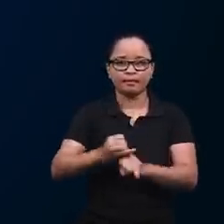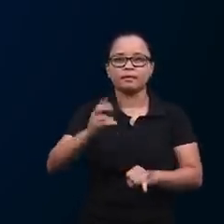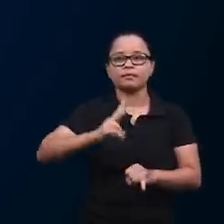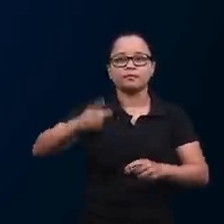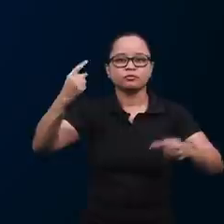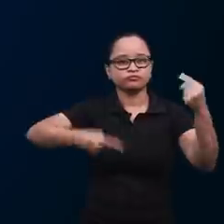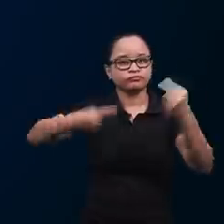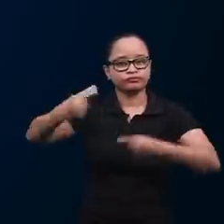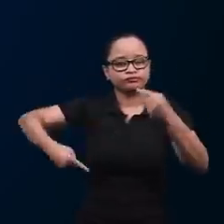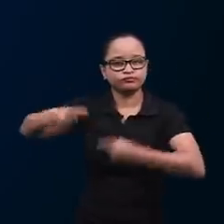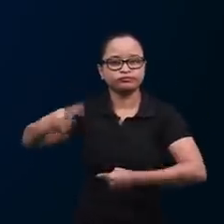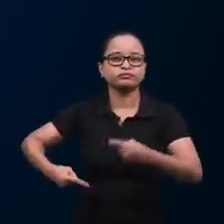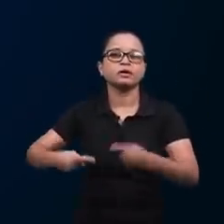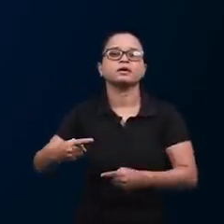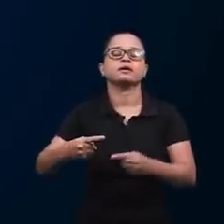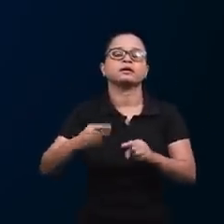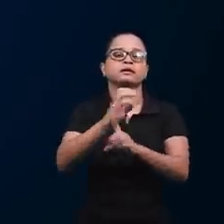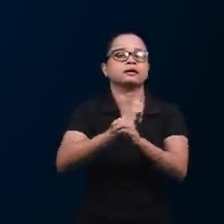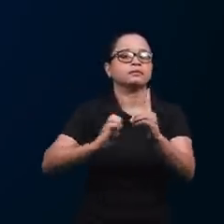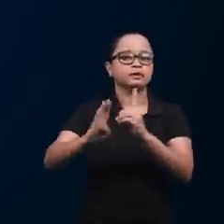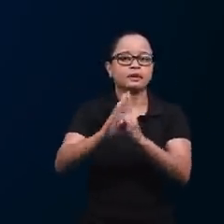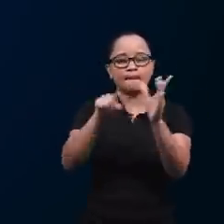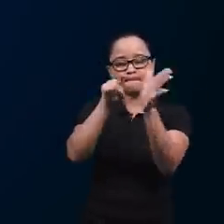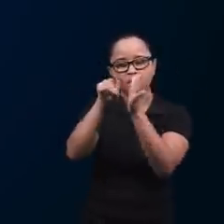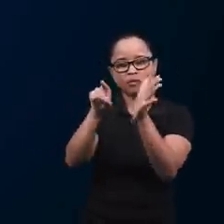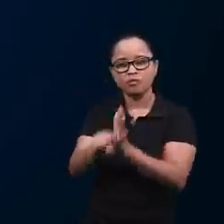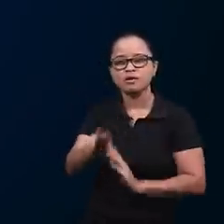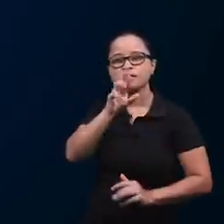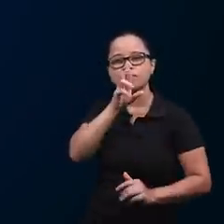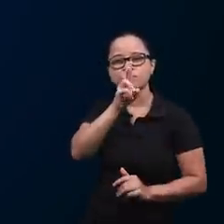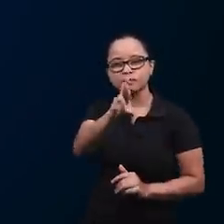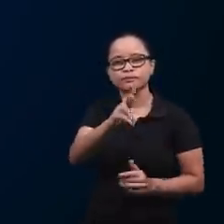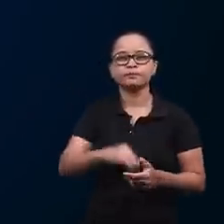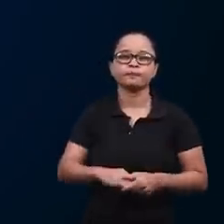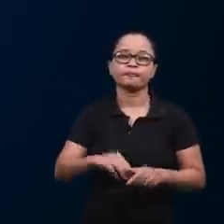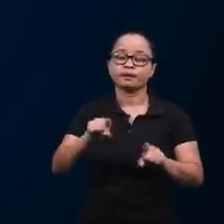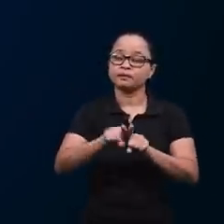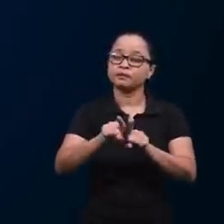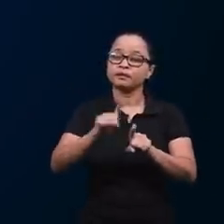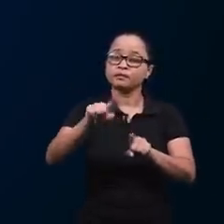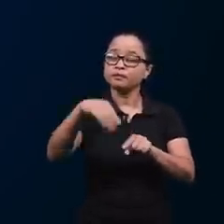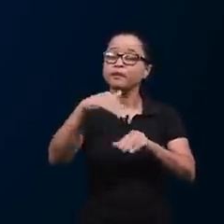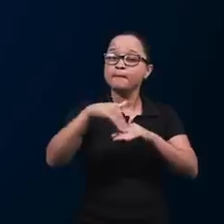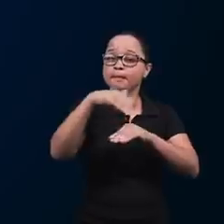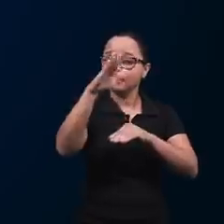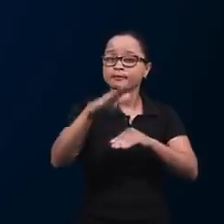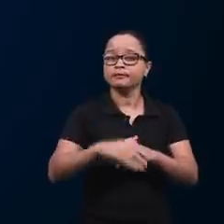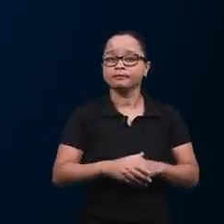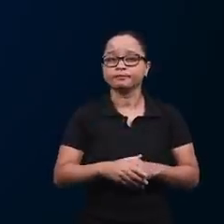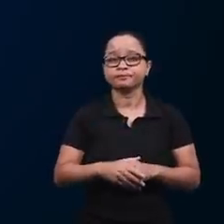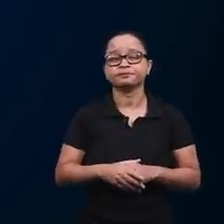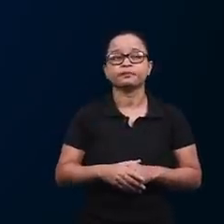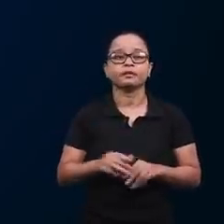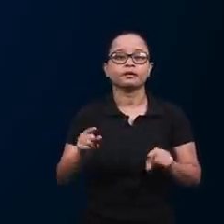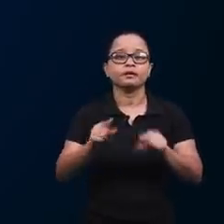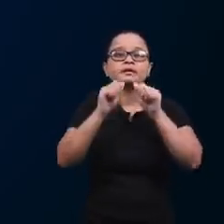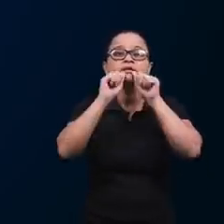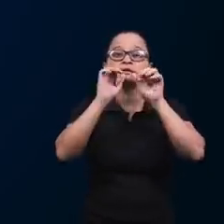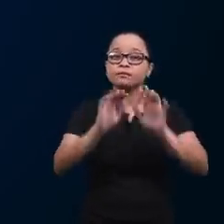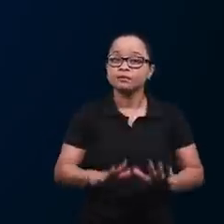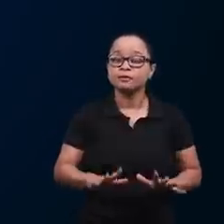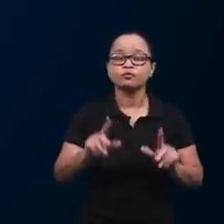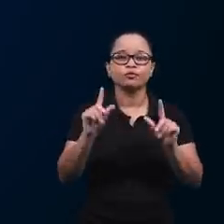os assuntos da escola bíblica dominical às perguntas responder às perguntas e além das perguntas e a